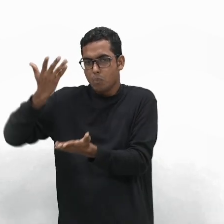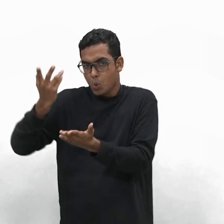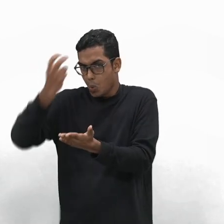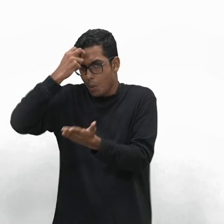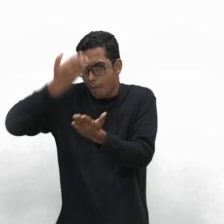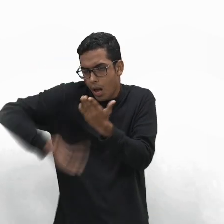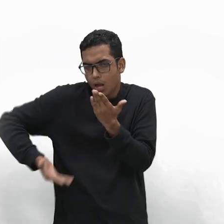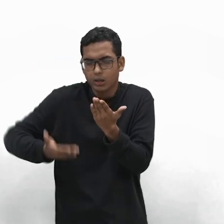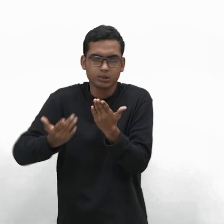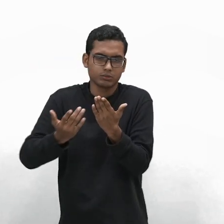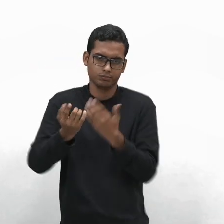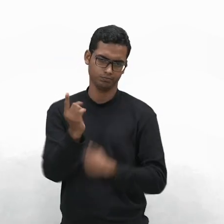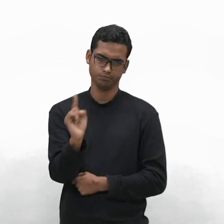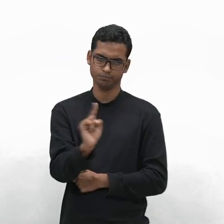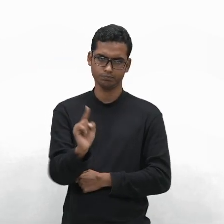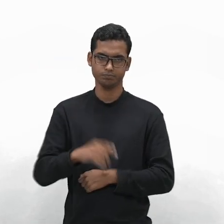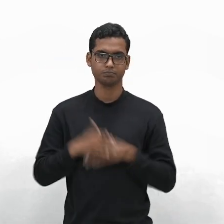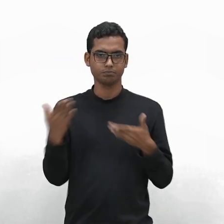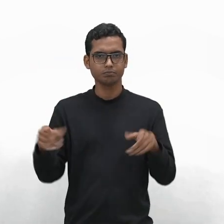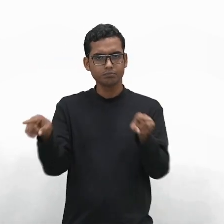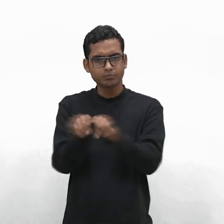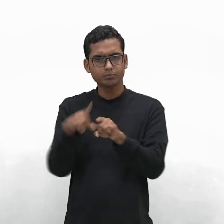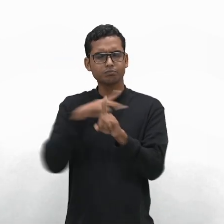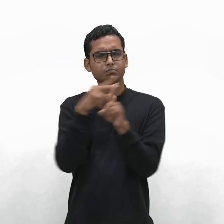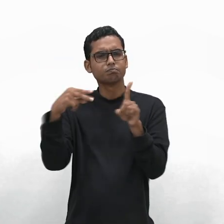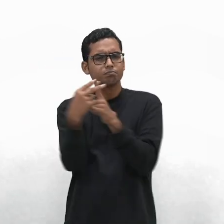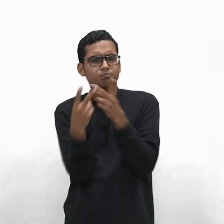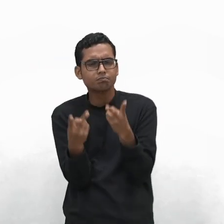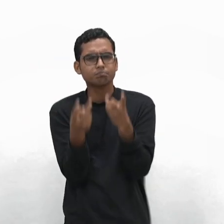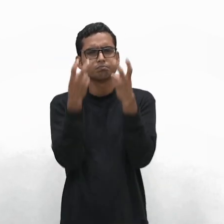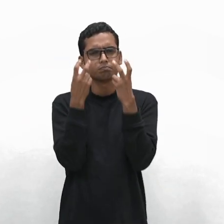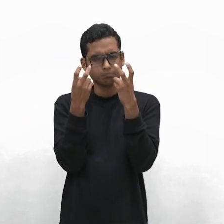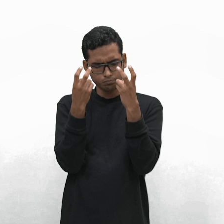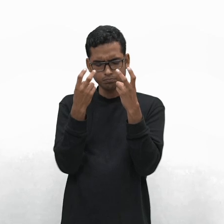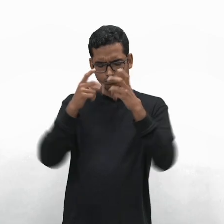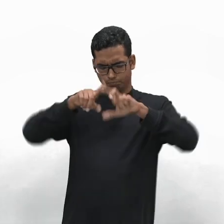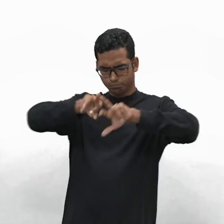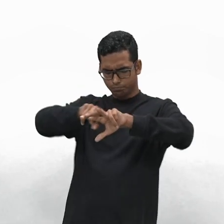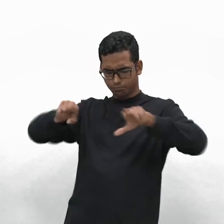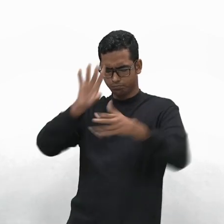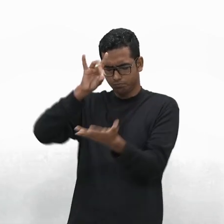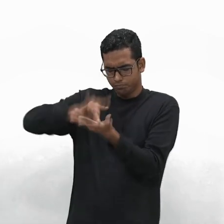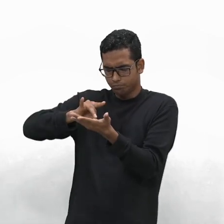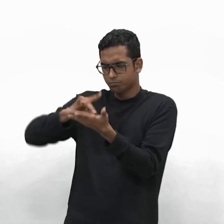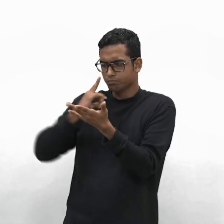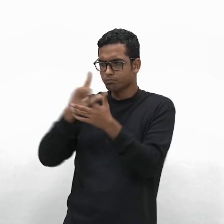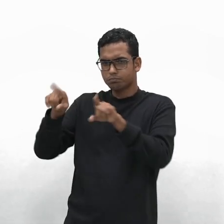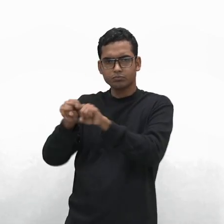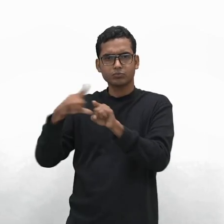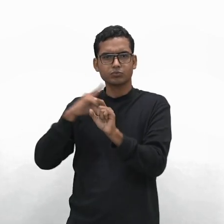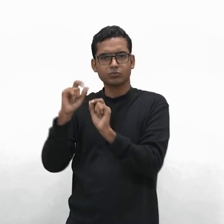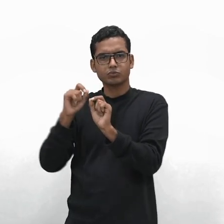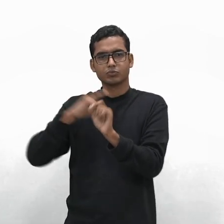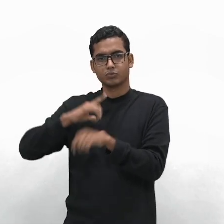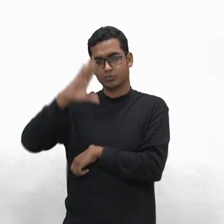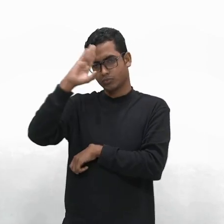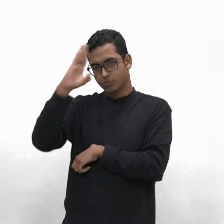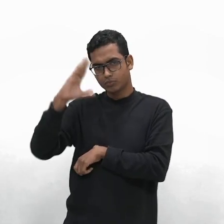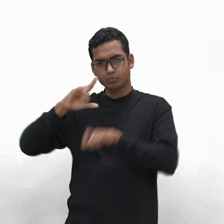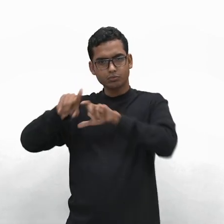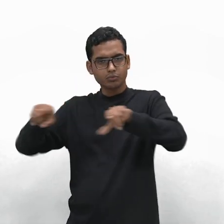com visões homogênicas e heterogênicas, ampliando o repertório artístico para incluir vozes e